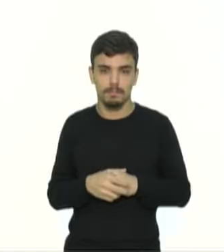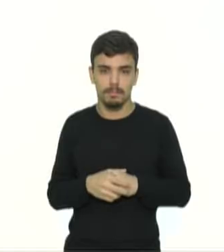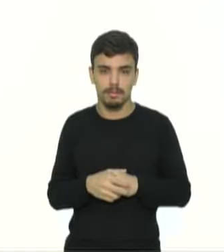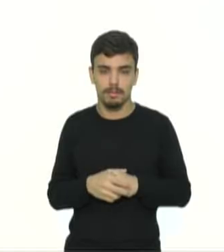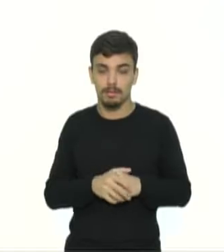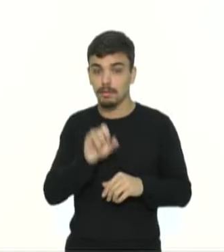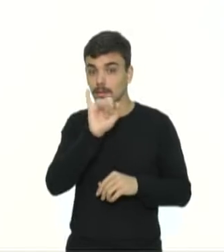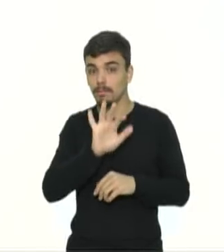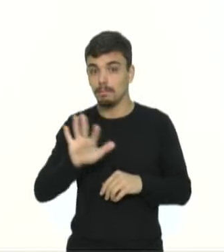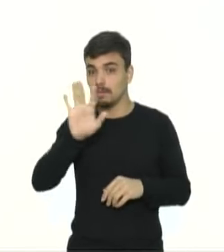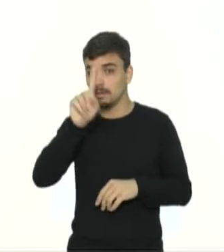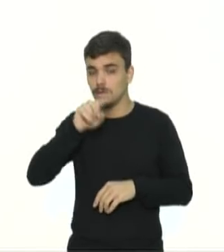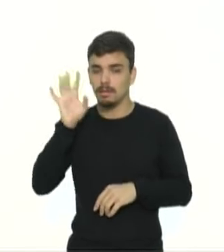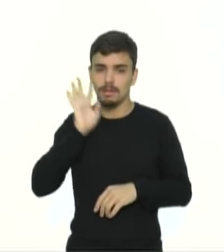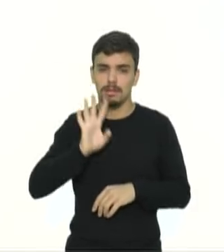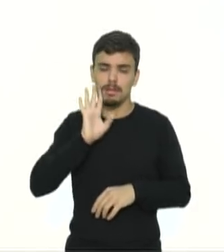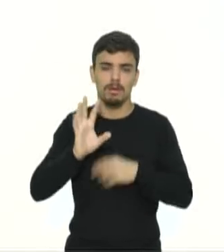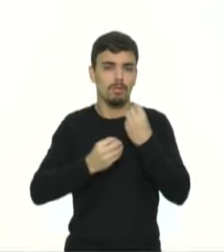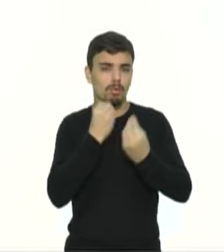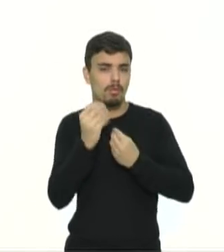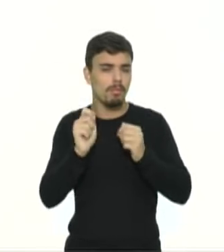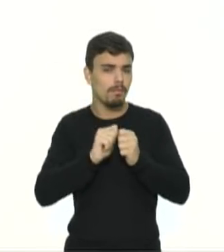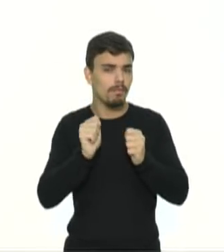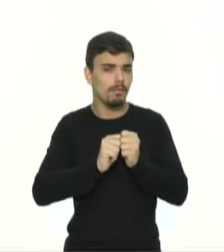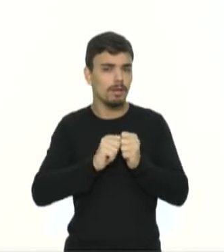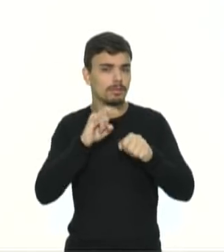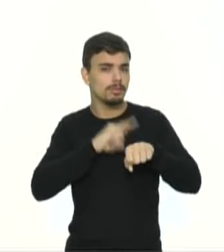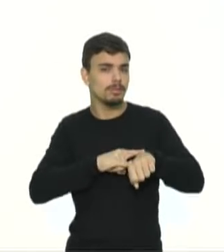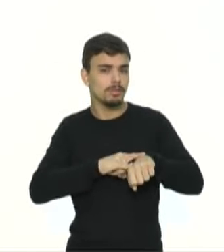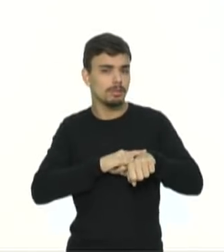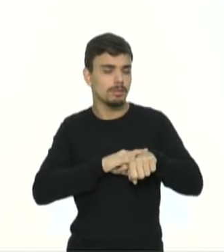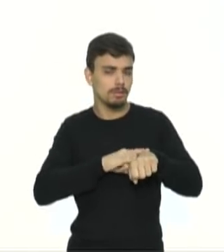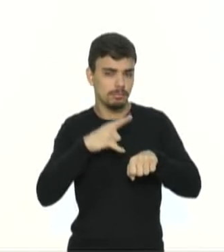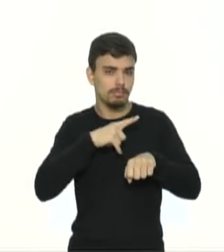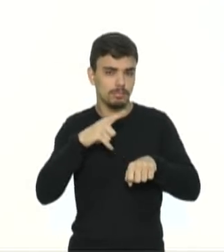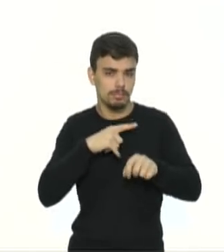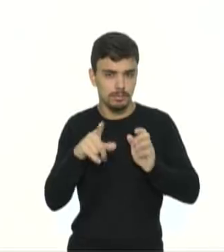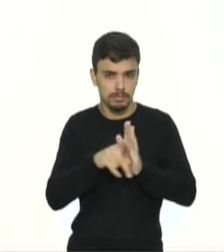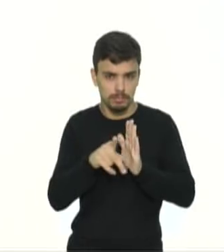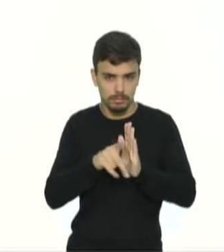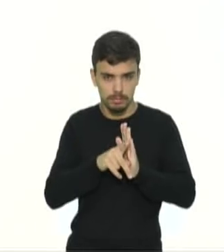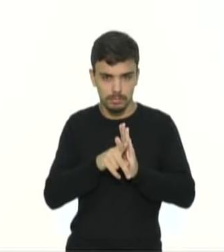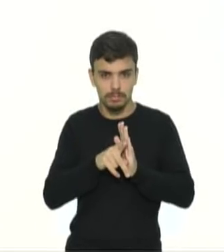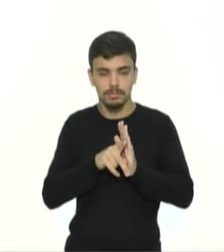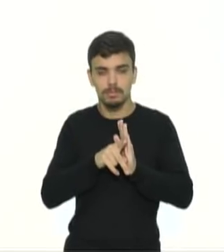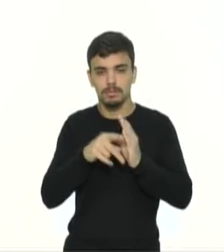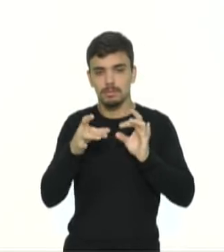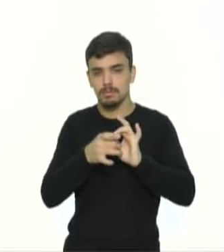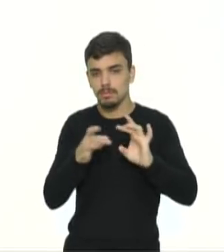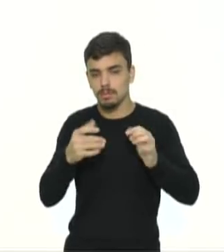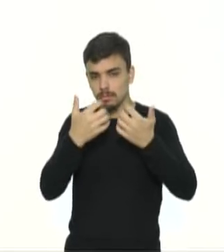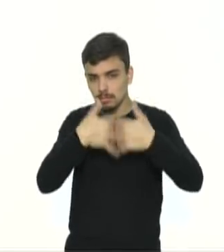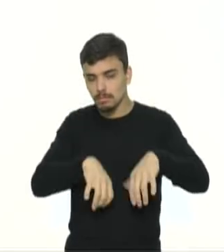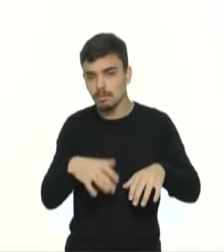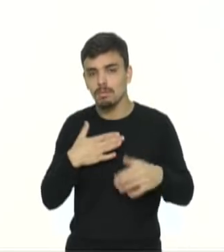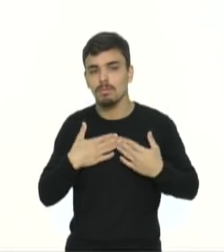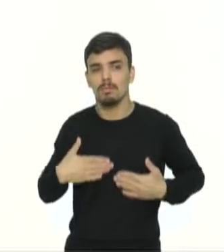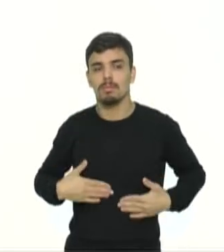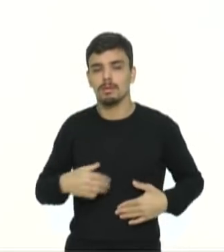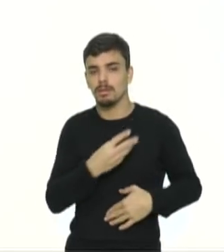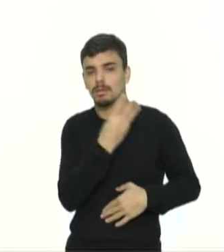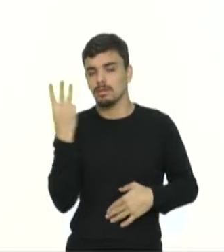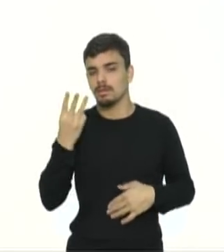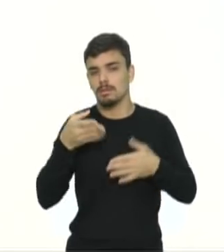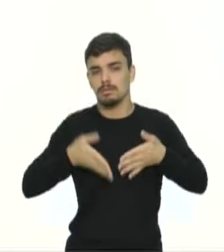Essa imagem muito legal. Como eles fazem xixi? Como eles liberam resíduos do funcionamento do corpo? 3 caminhos.